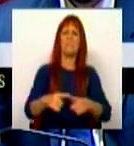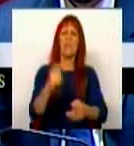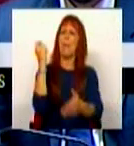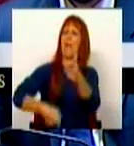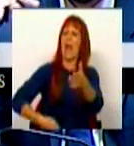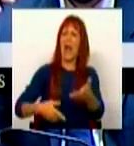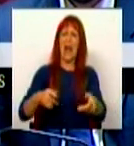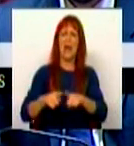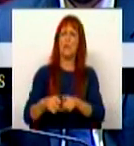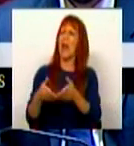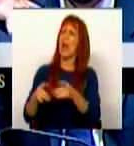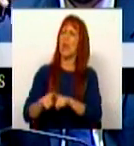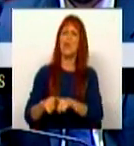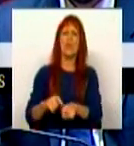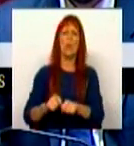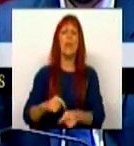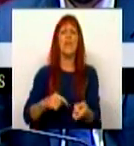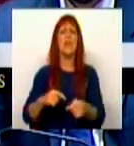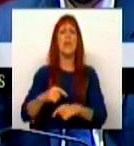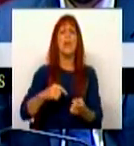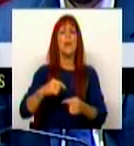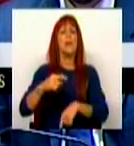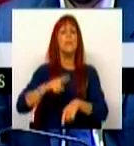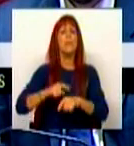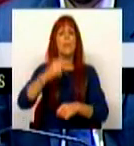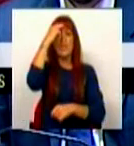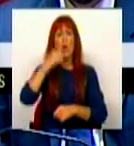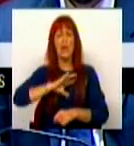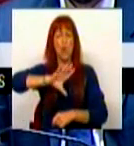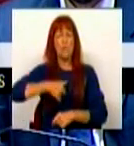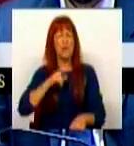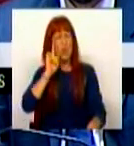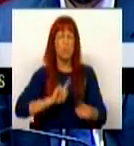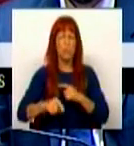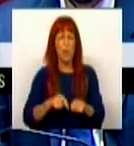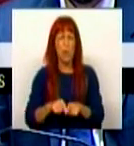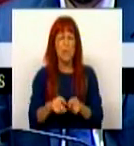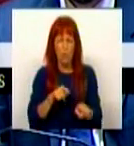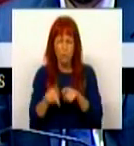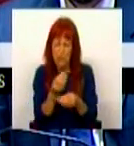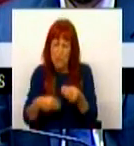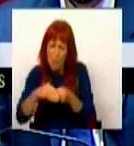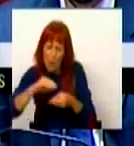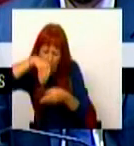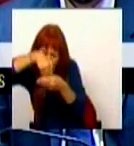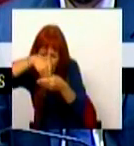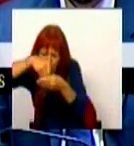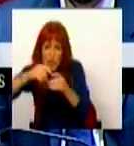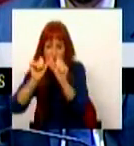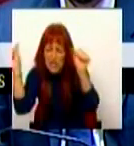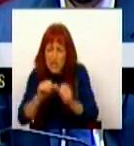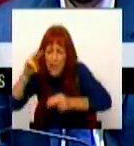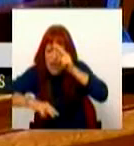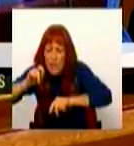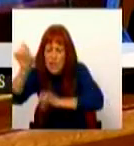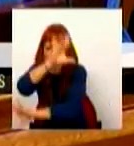tributário desse período da história da humanidade. Ó, senhora deputada, uma política acomodatícia acomoda um sistema